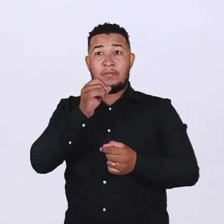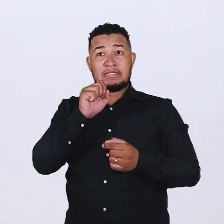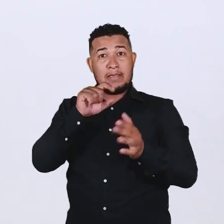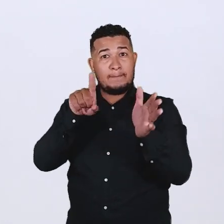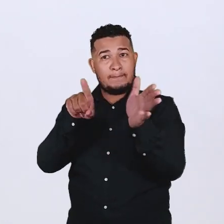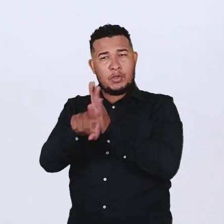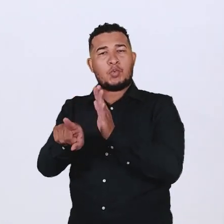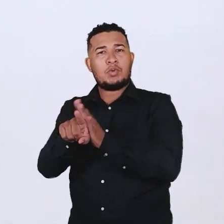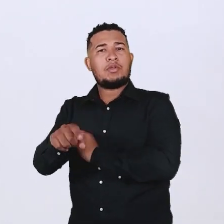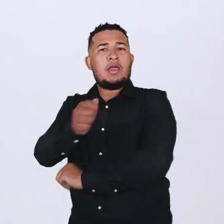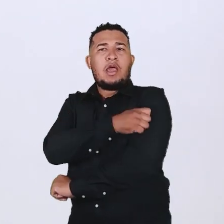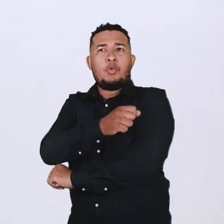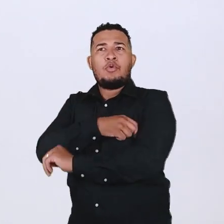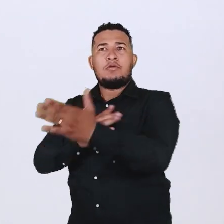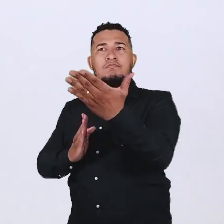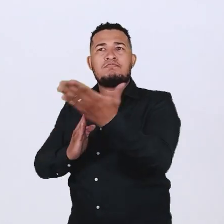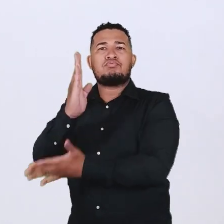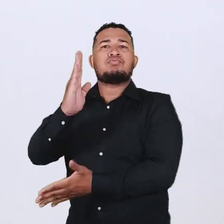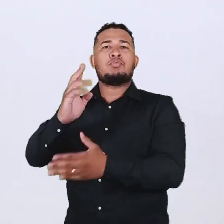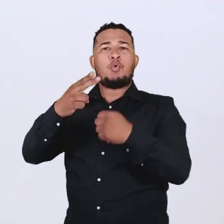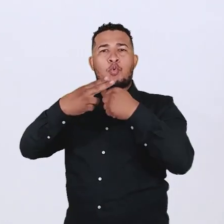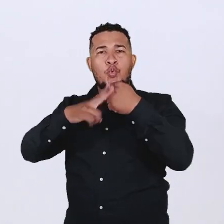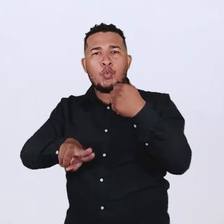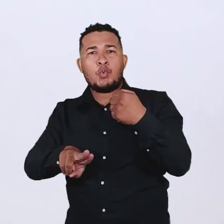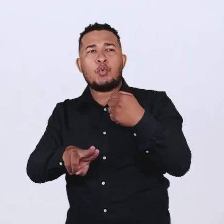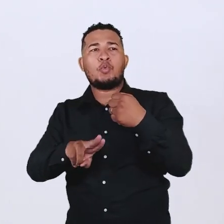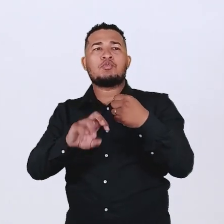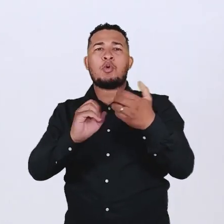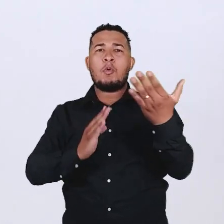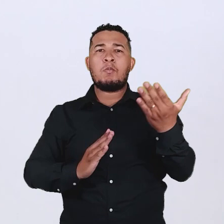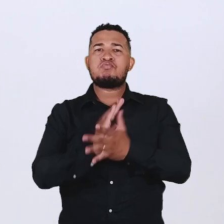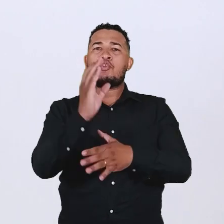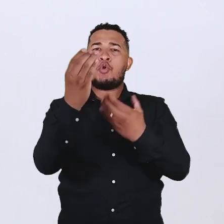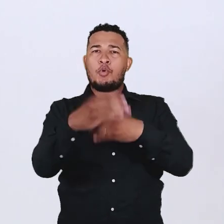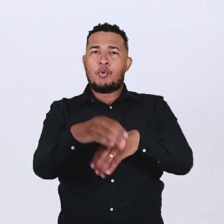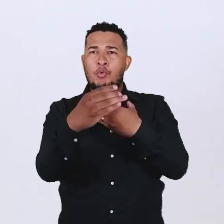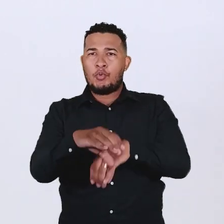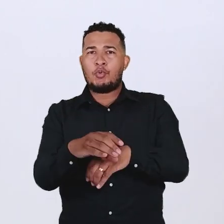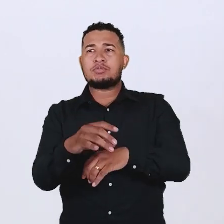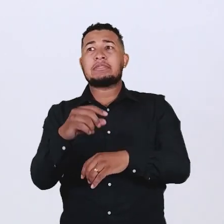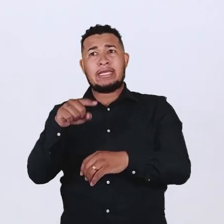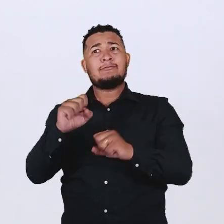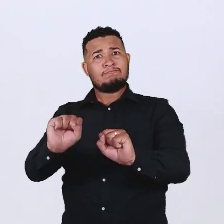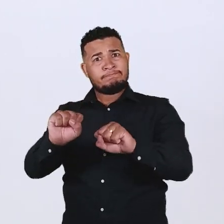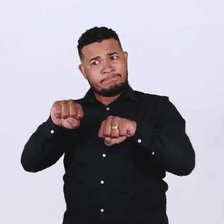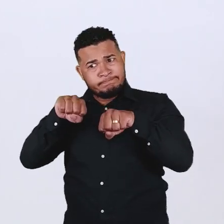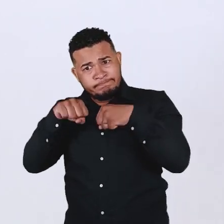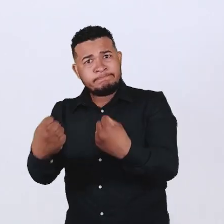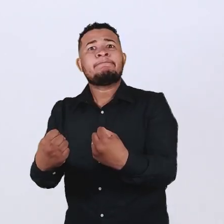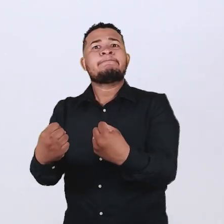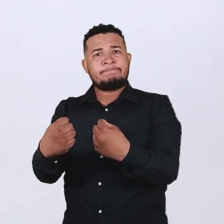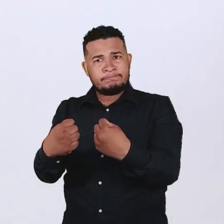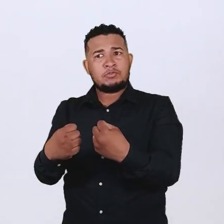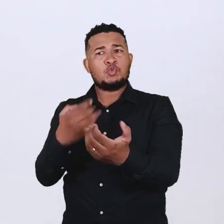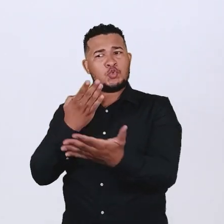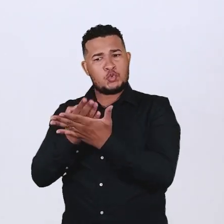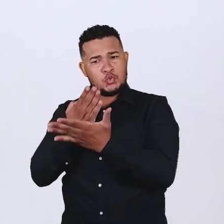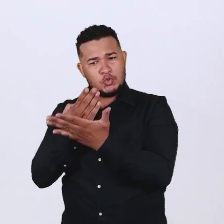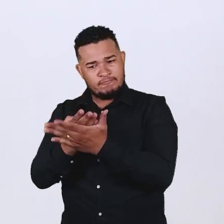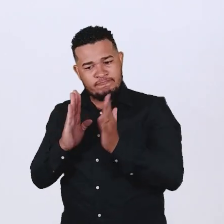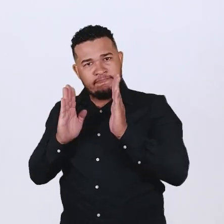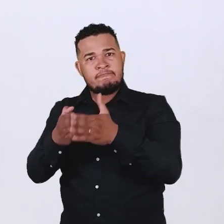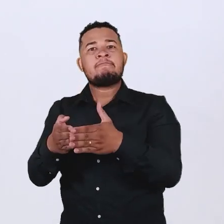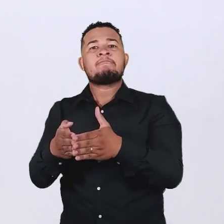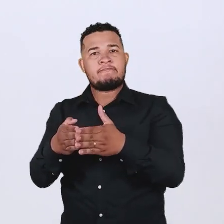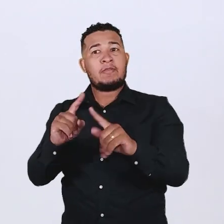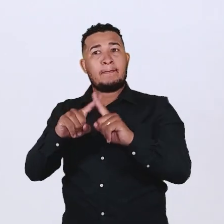pergunta a um aluno que passou na UFES, que conseguiu ter um resultado, passar no concurso público, ele teve um investimento muito grande em